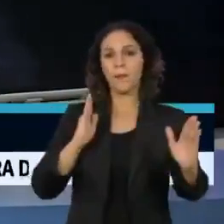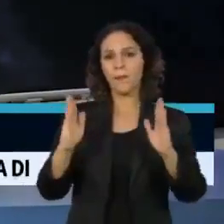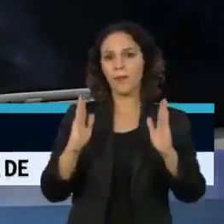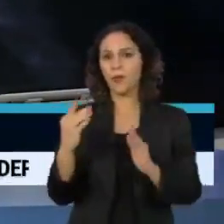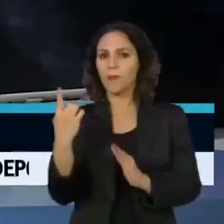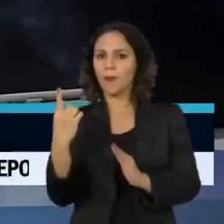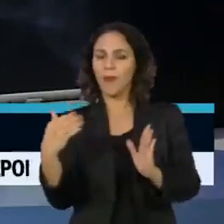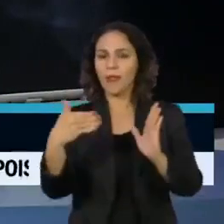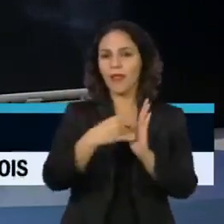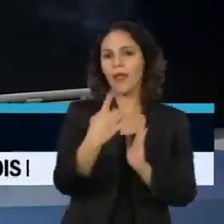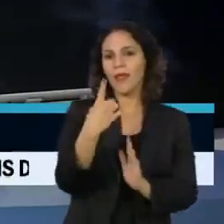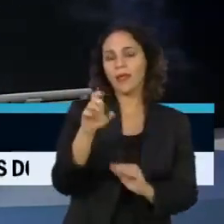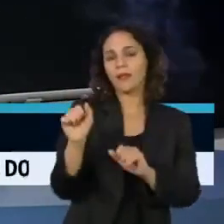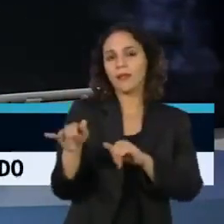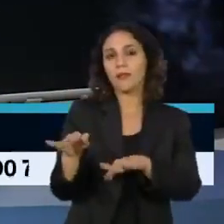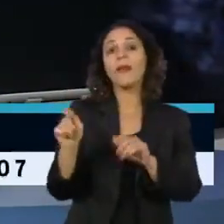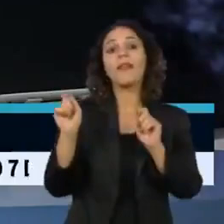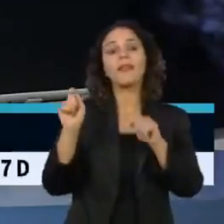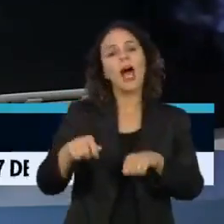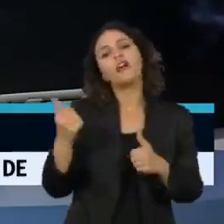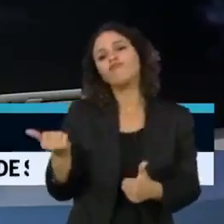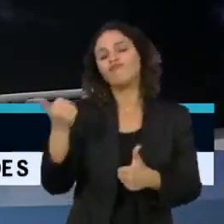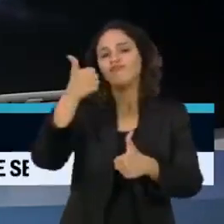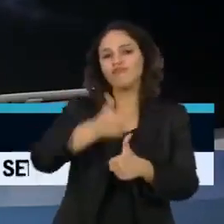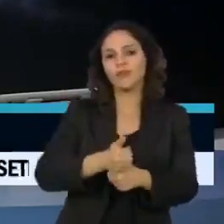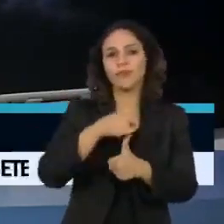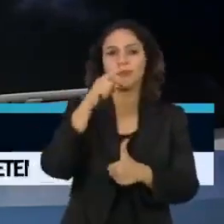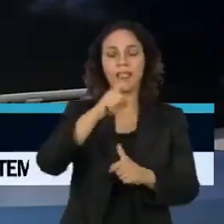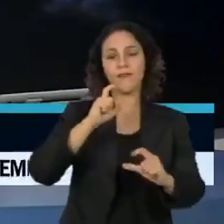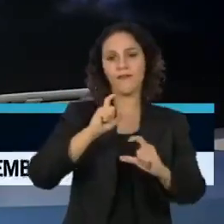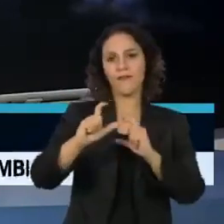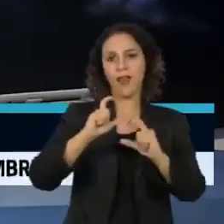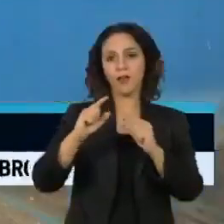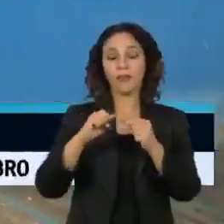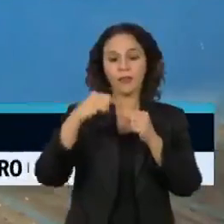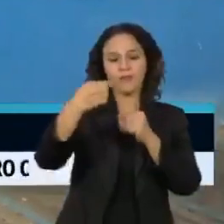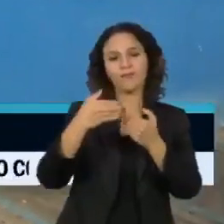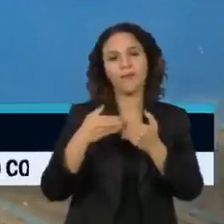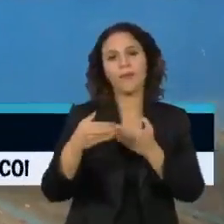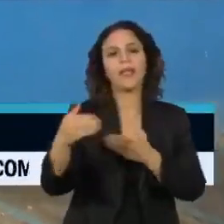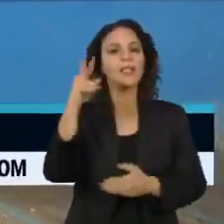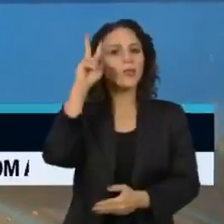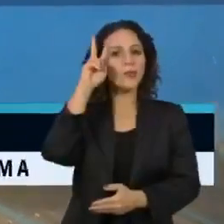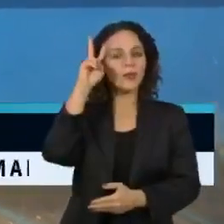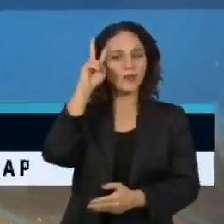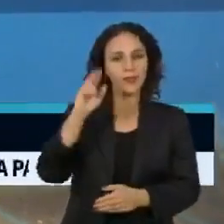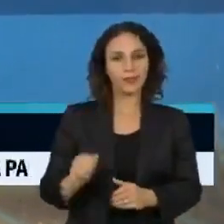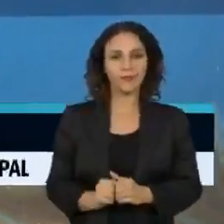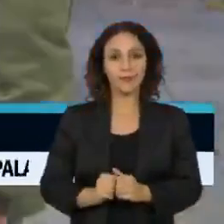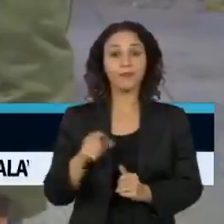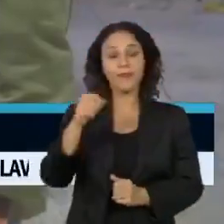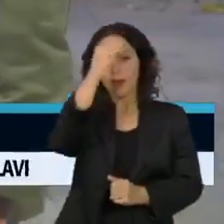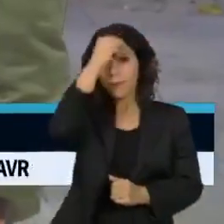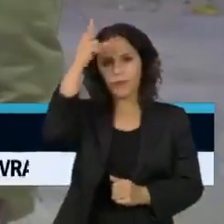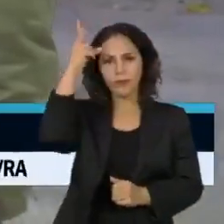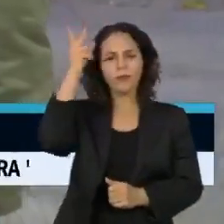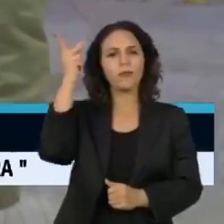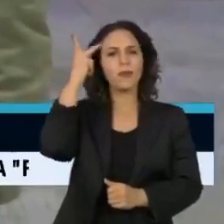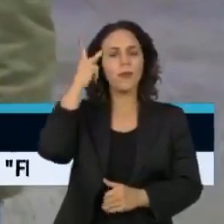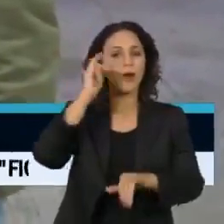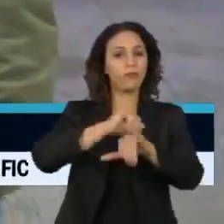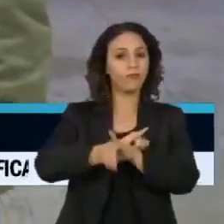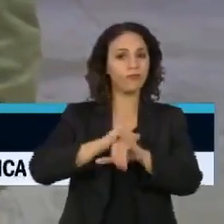a 15 de setembro poderá receber a da fazer a partir da próxima segunda-feira de acordo com a Prefeitura de São